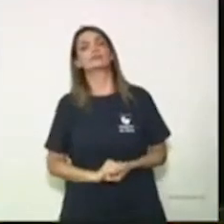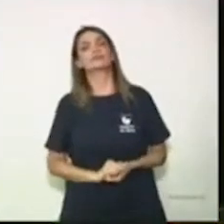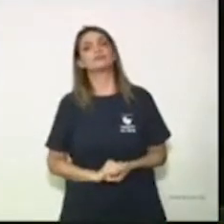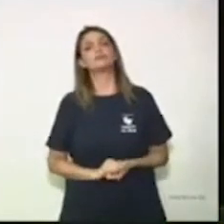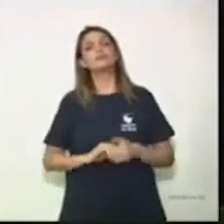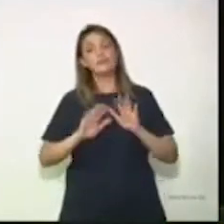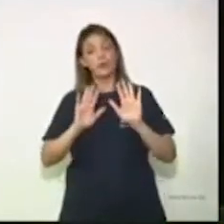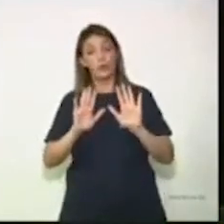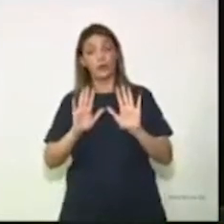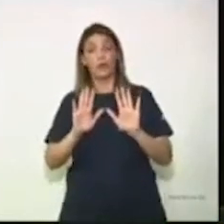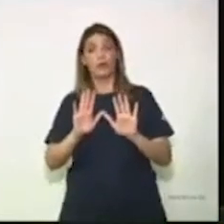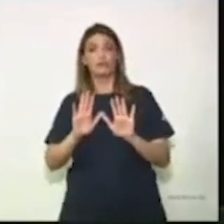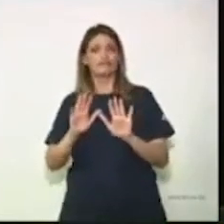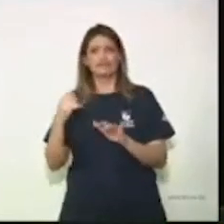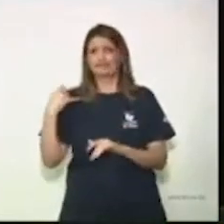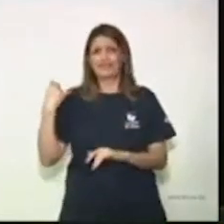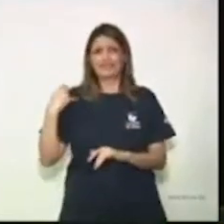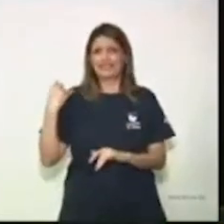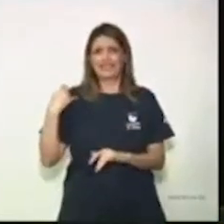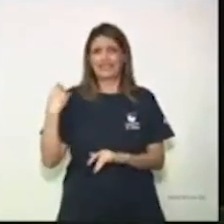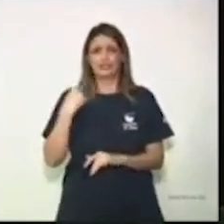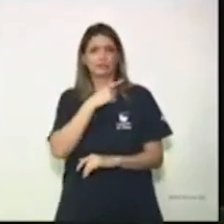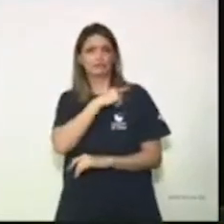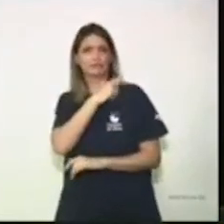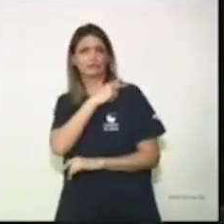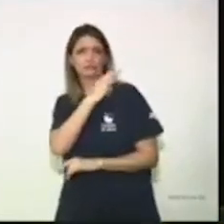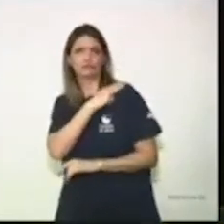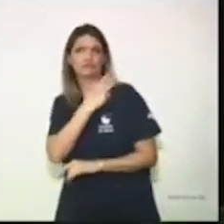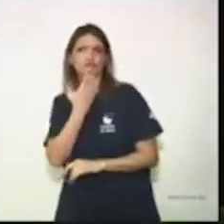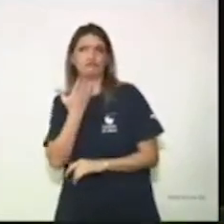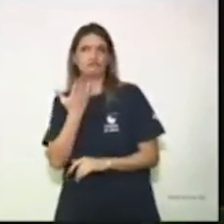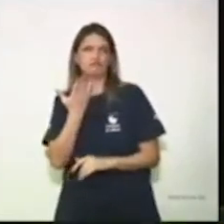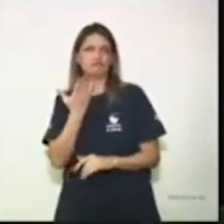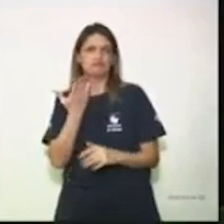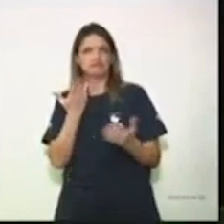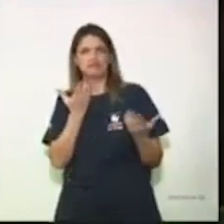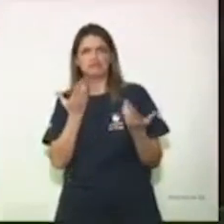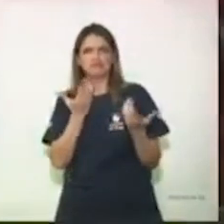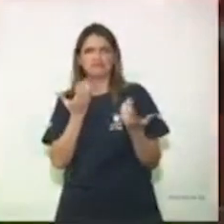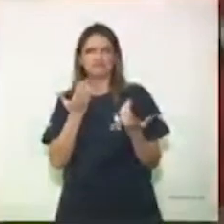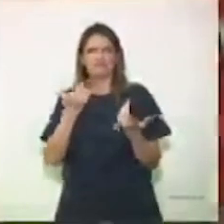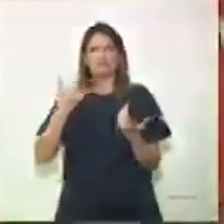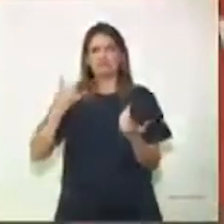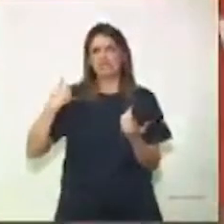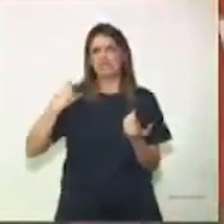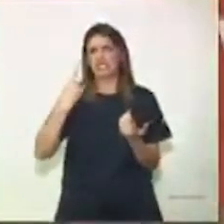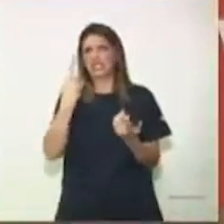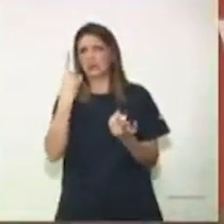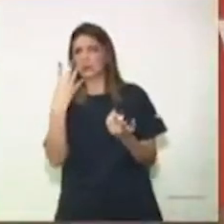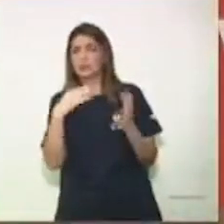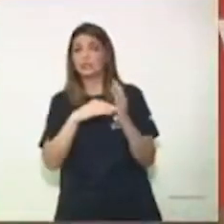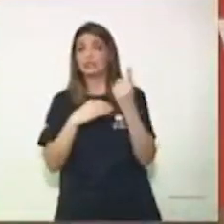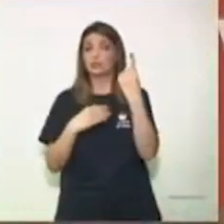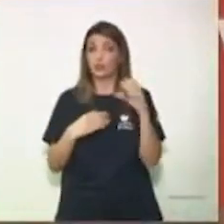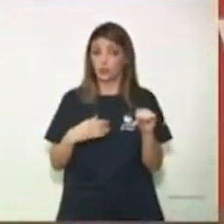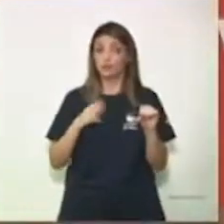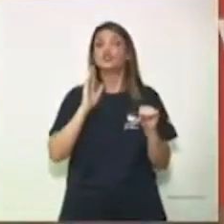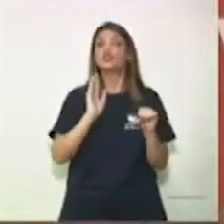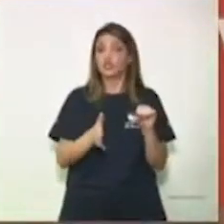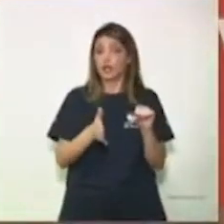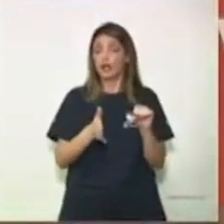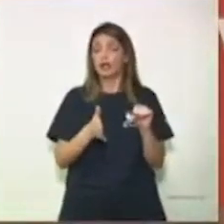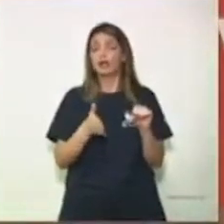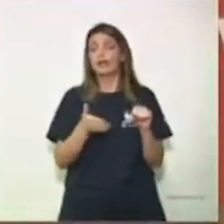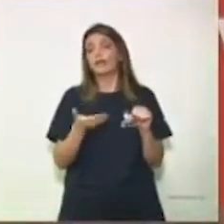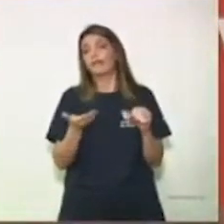e aqui na realidade a faixa etária do ensino médio que vai acima de 14 anos a 19 anos já é uma